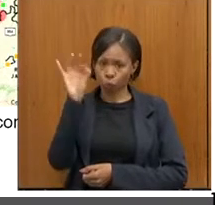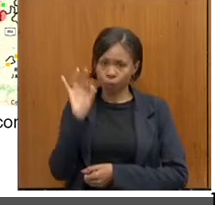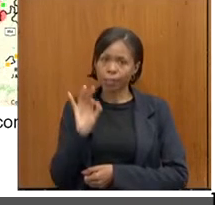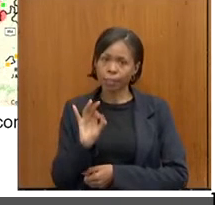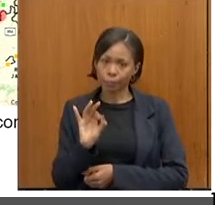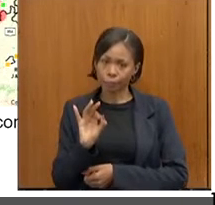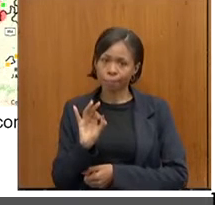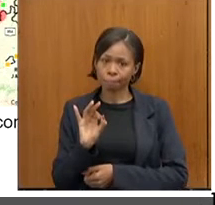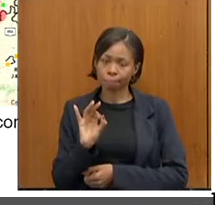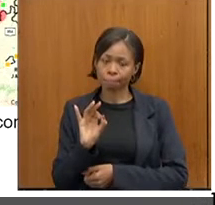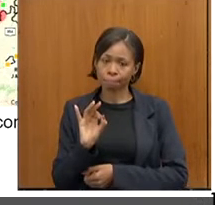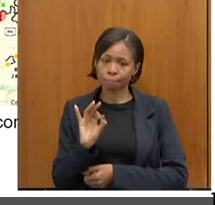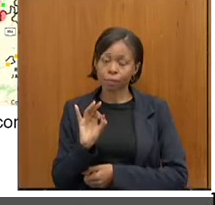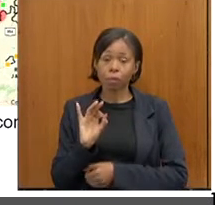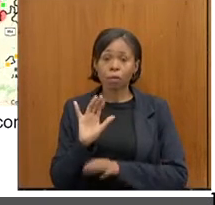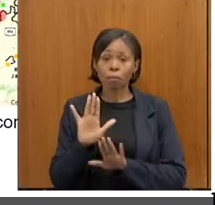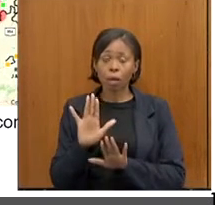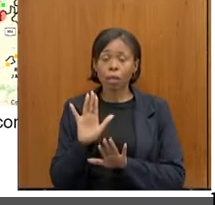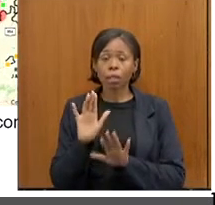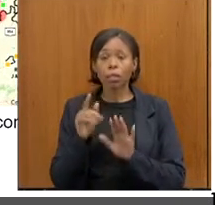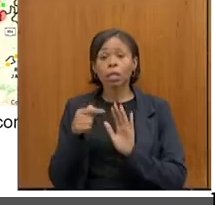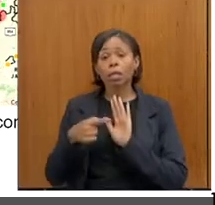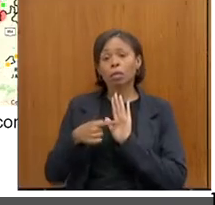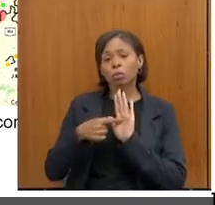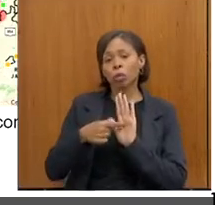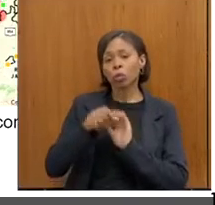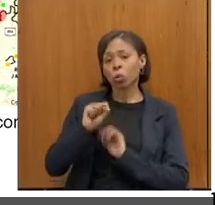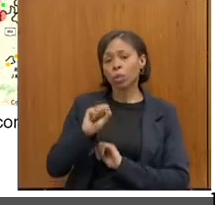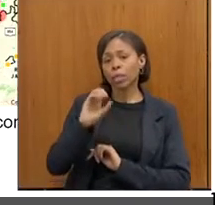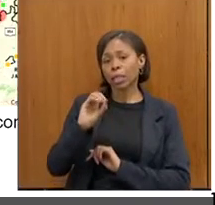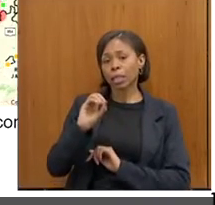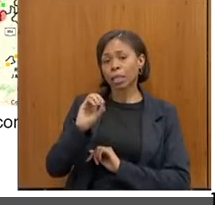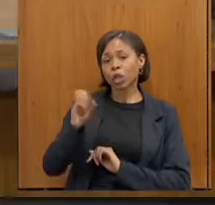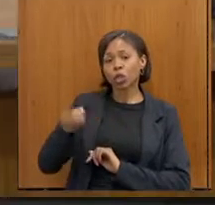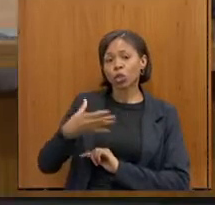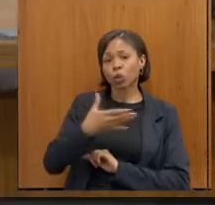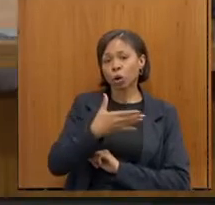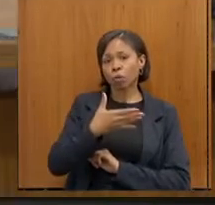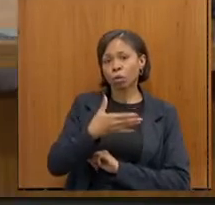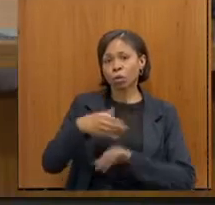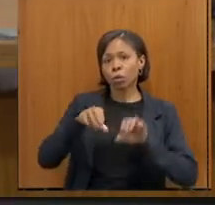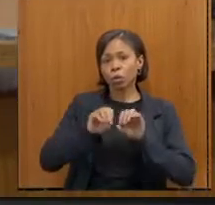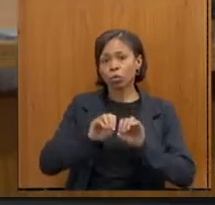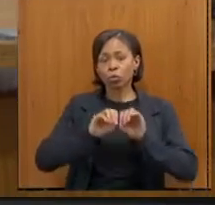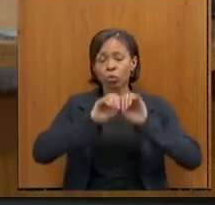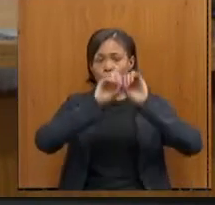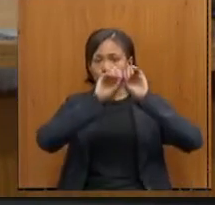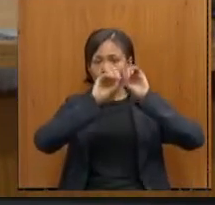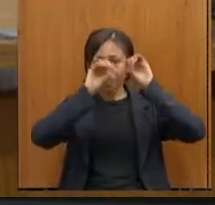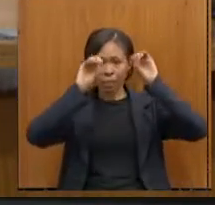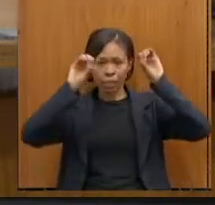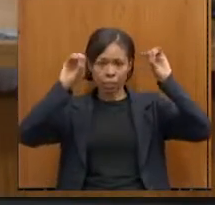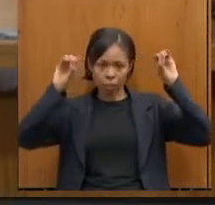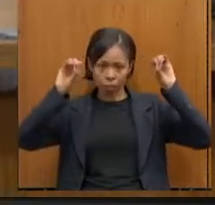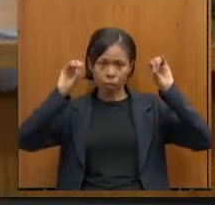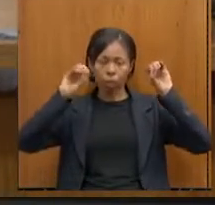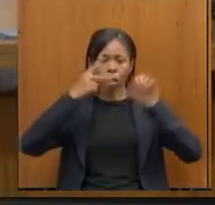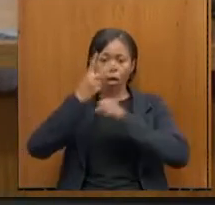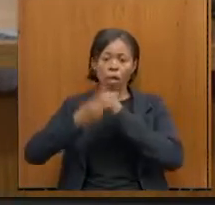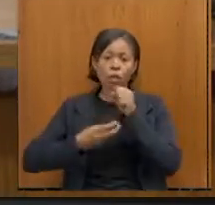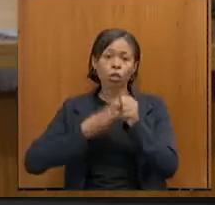então nós estamos falando de 80 novas subestações é para 12 anos